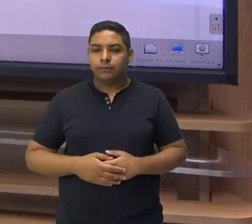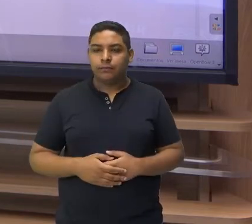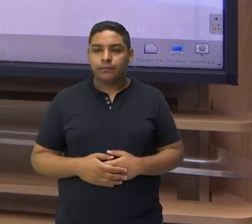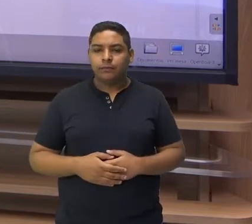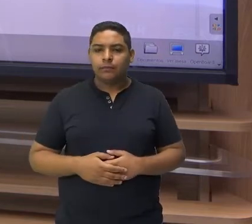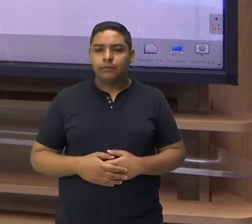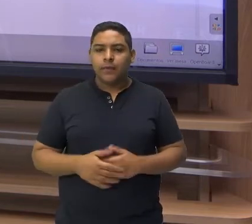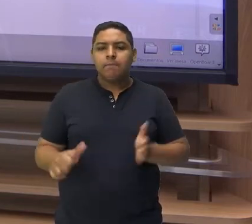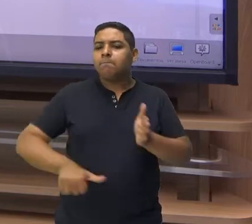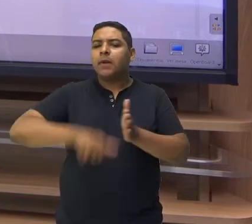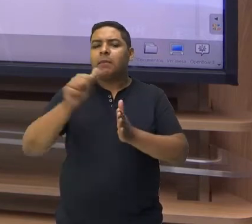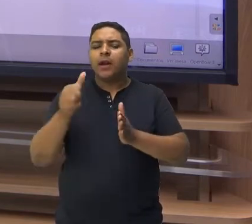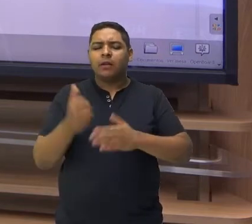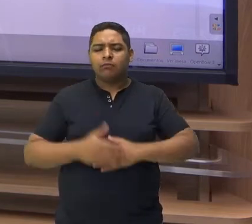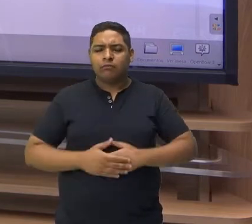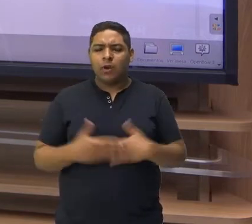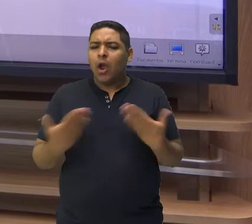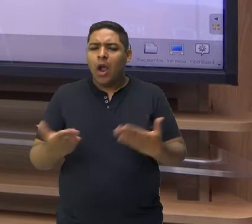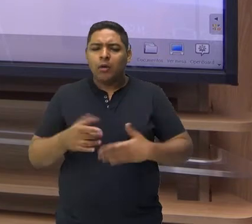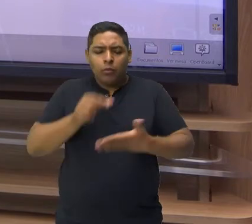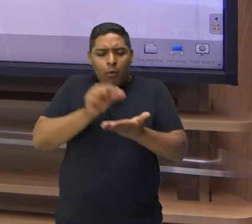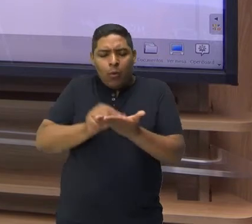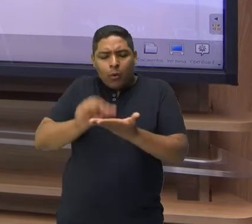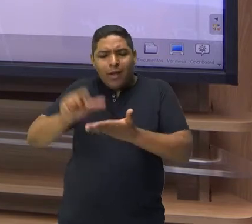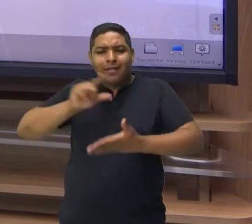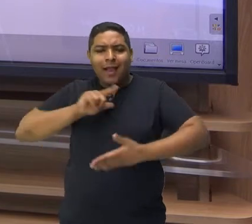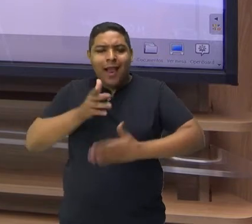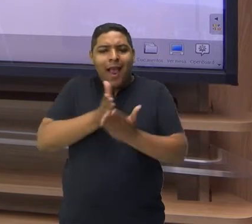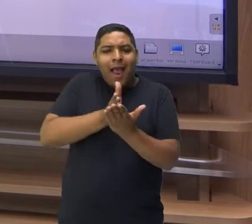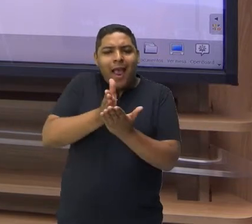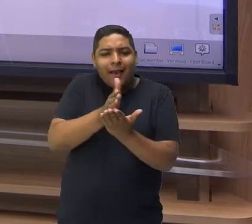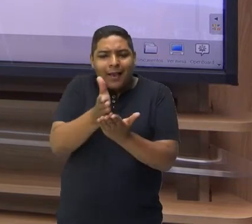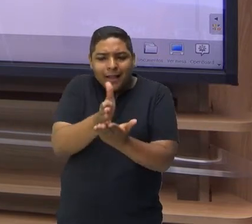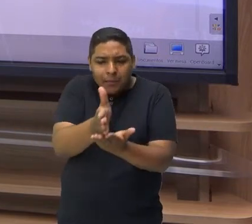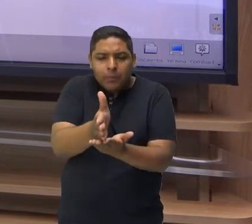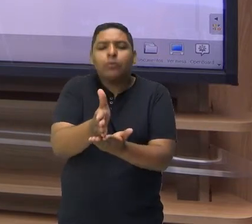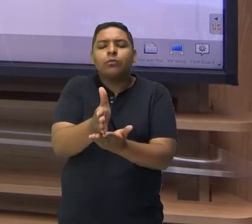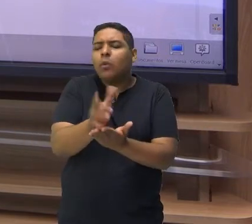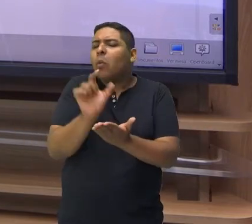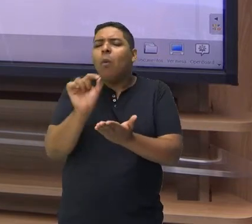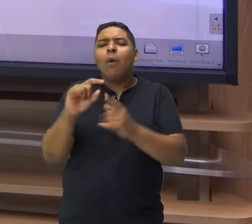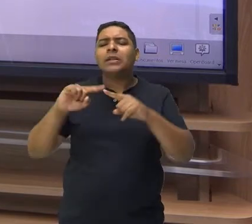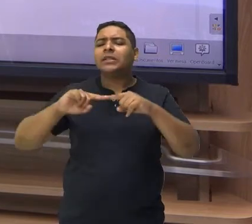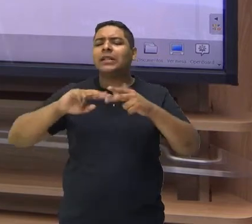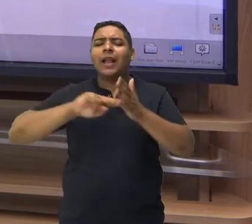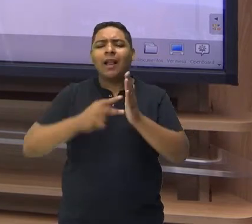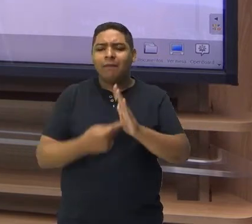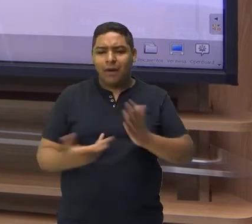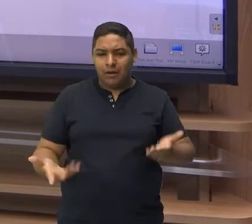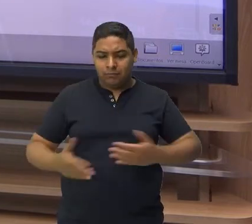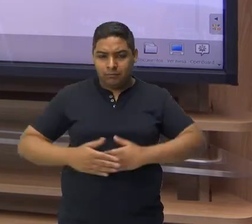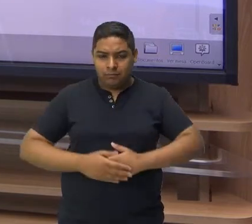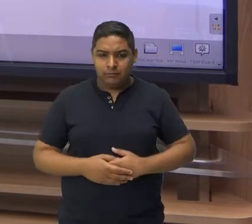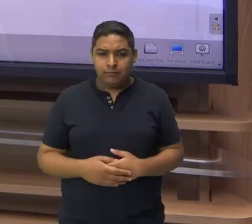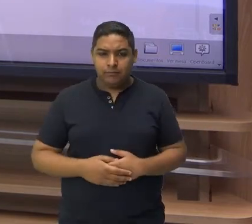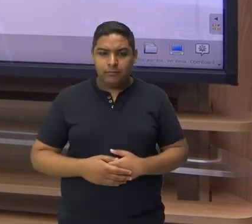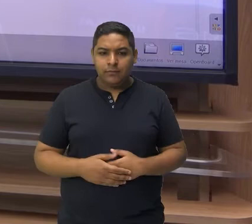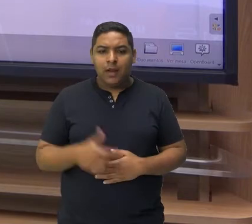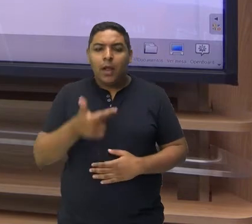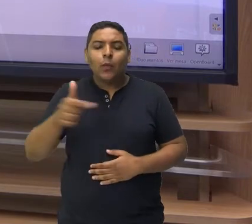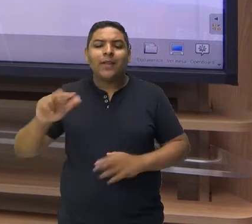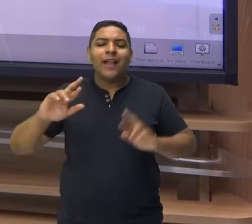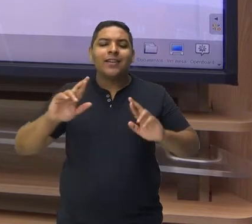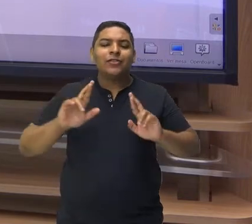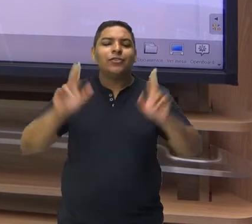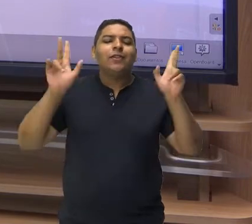um condutor está em equilíbrio eletrostático? O condutor, ele está em equilíbrio eletrostático quando ele não está submetido a uma